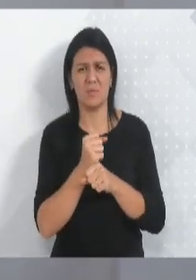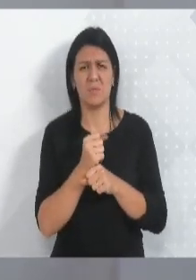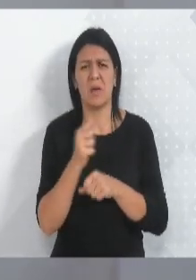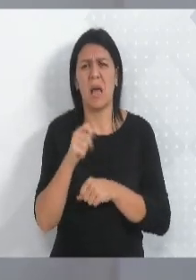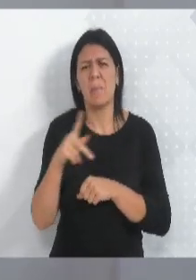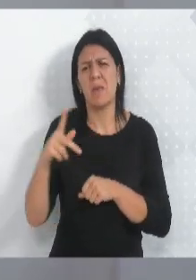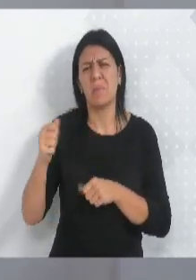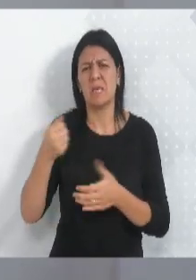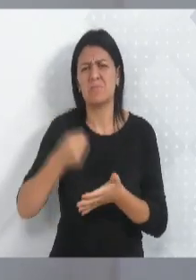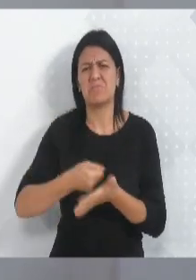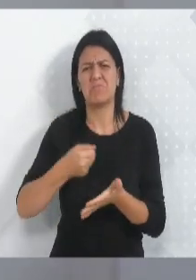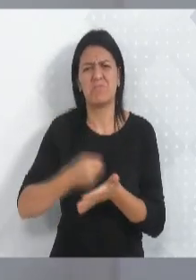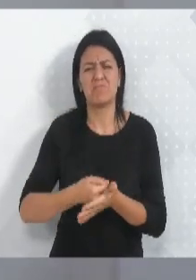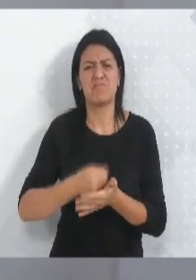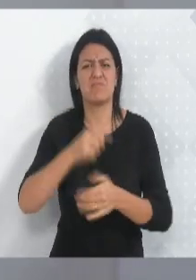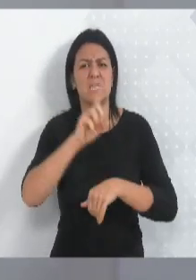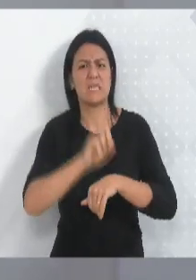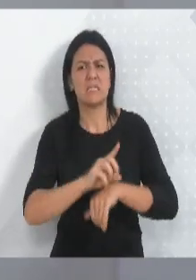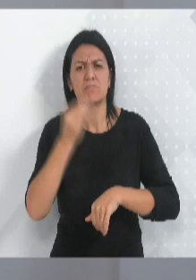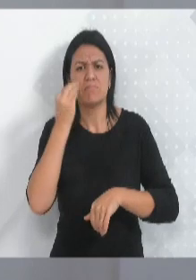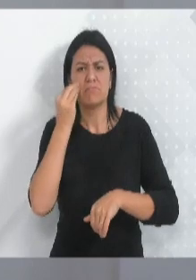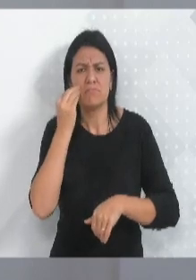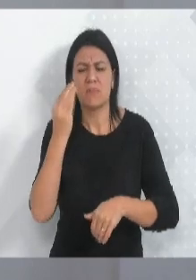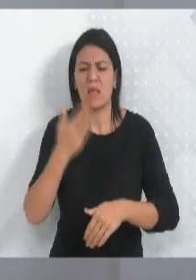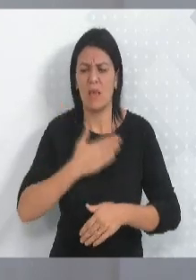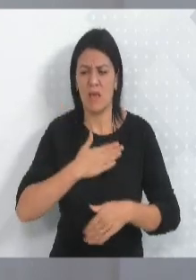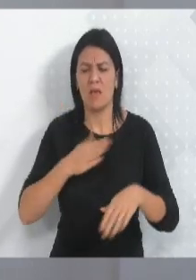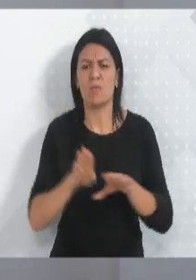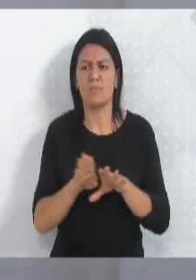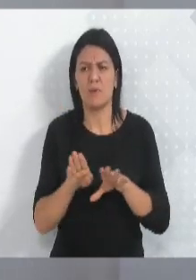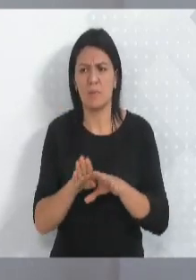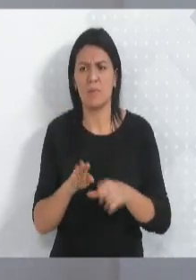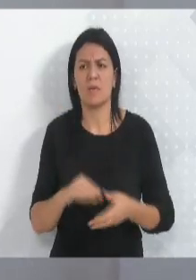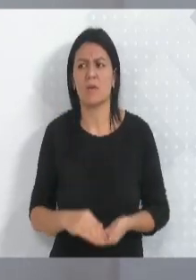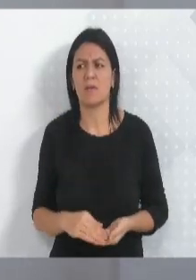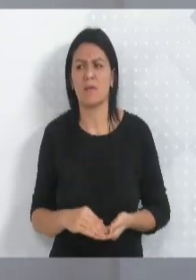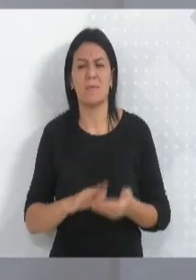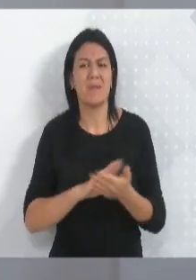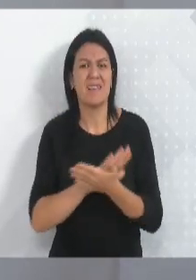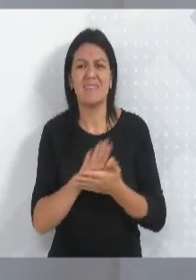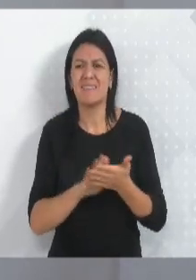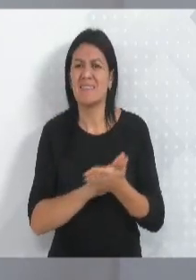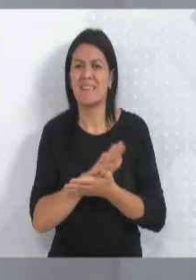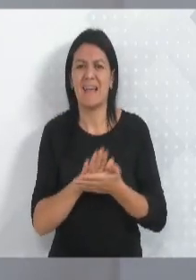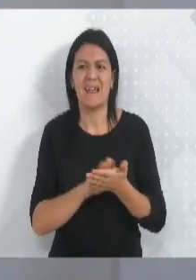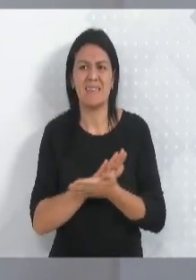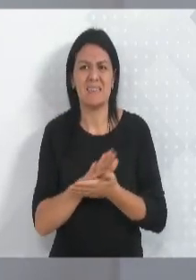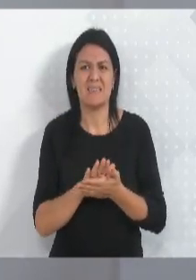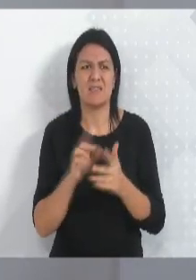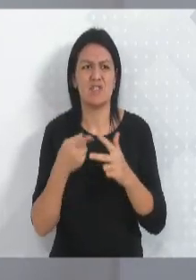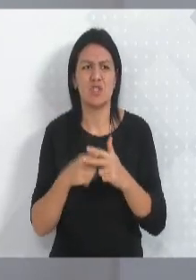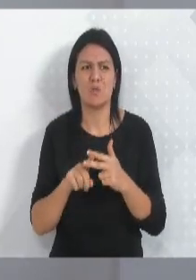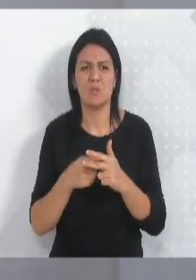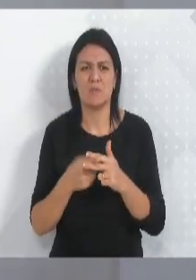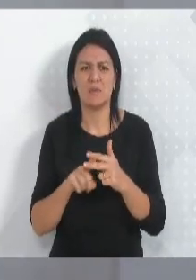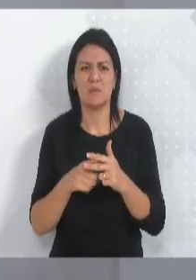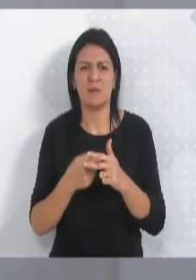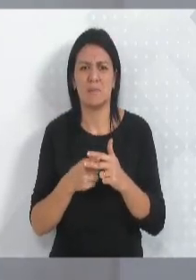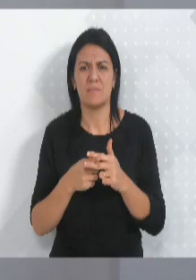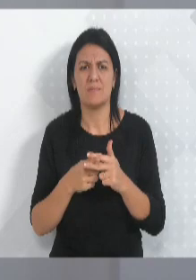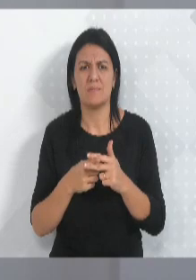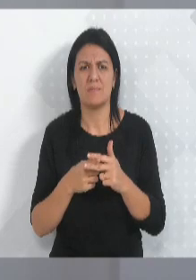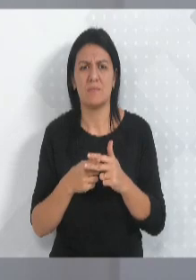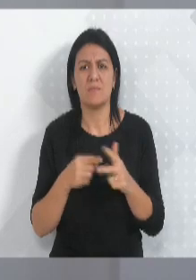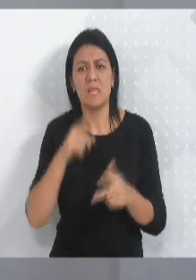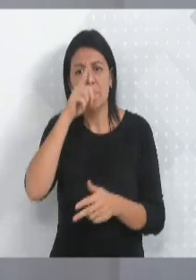a direção fazendo a sua parte, eu como vereador fazendo a minha parte, e nada de lá fazer a manutenção. Olha o risco, vereador Tuca,